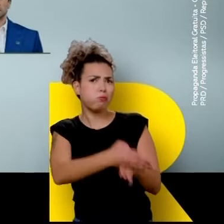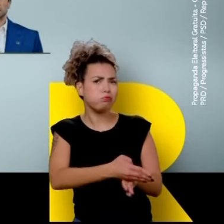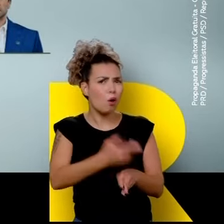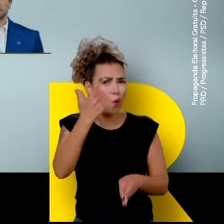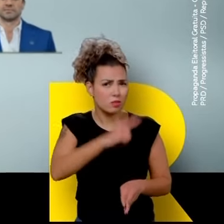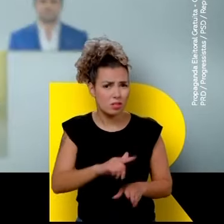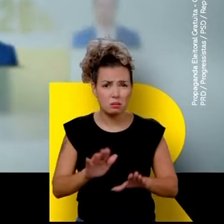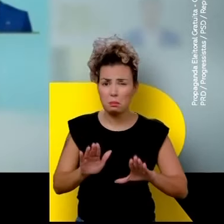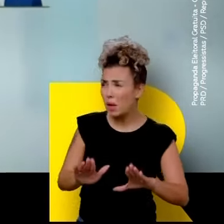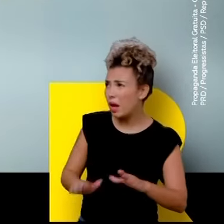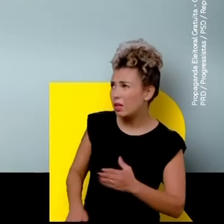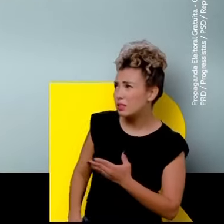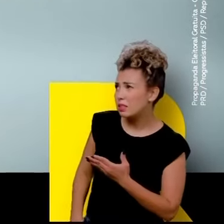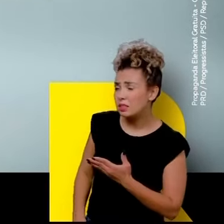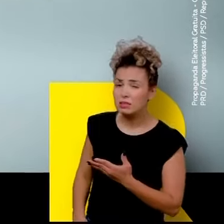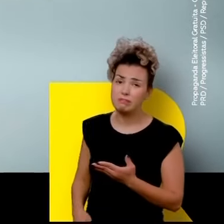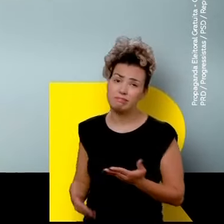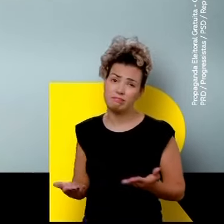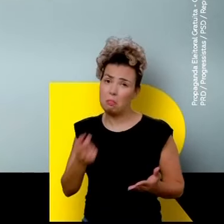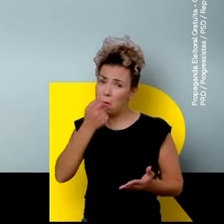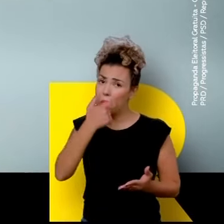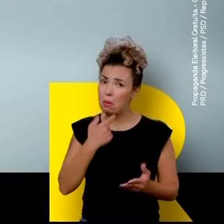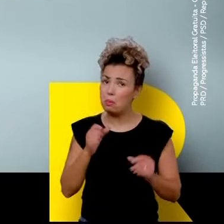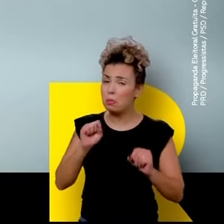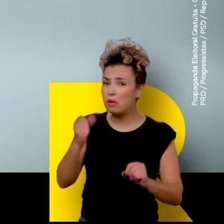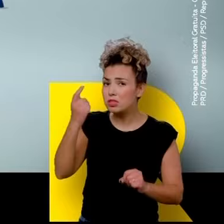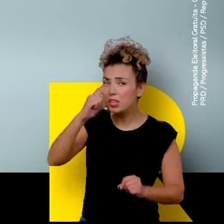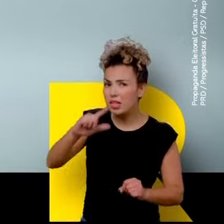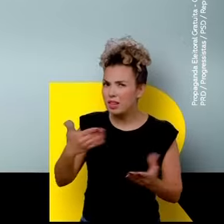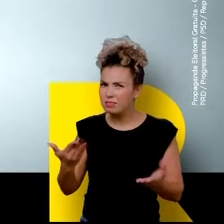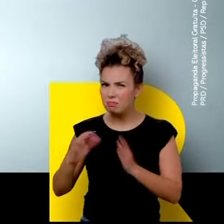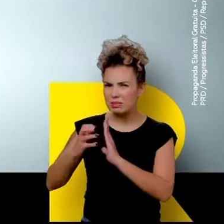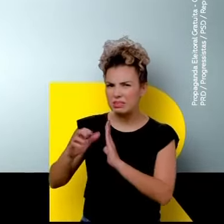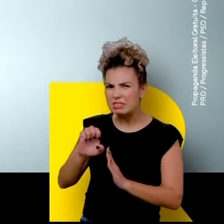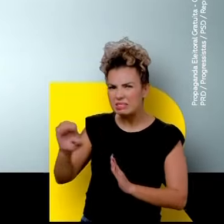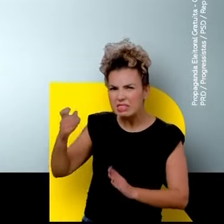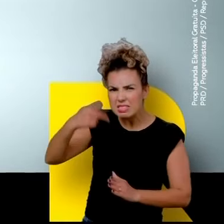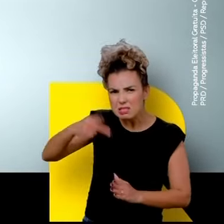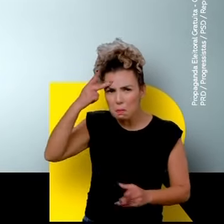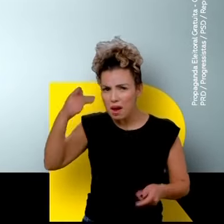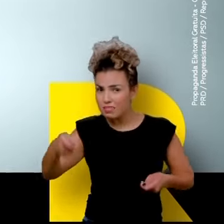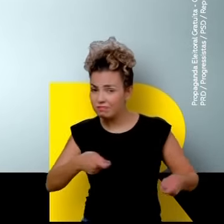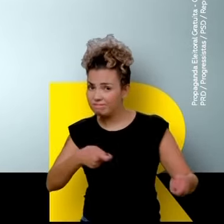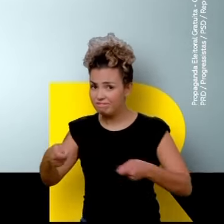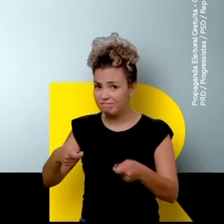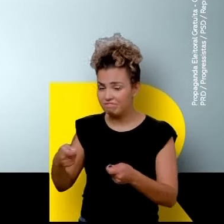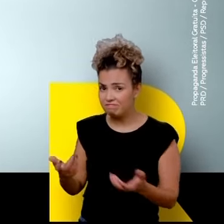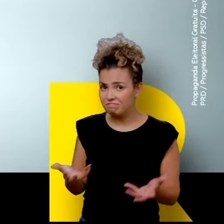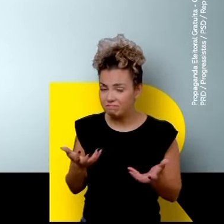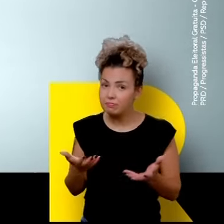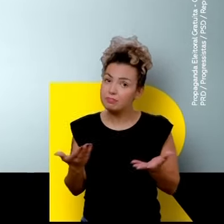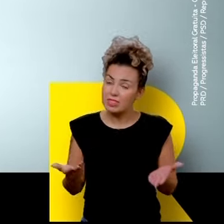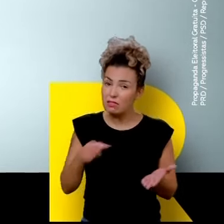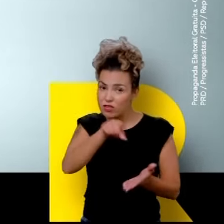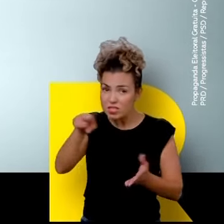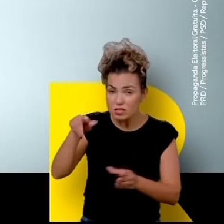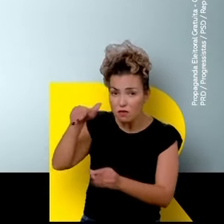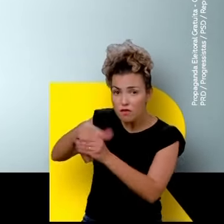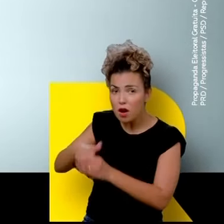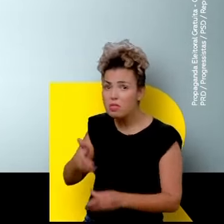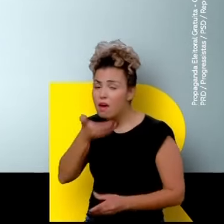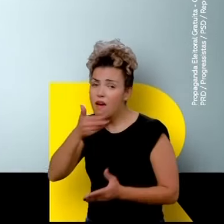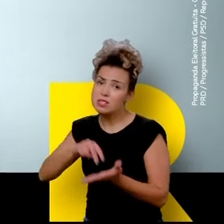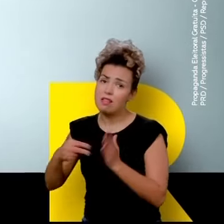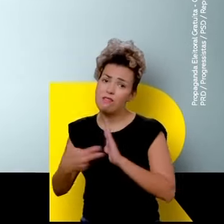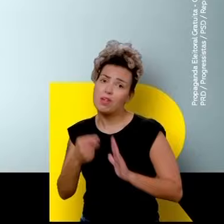Agora, se der os outros dois, aí é o Boulos que leva. E a esquerda radical vai governar São Paulo. Então veja, quem vota